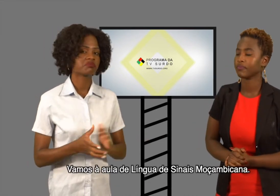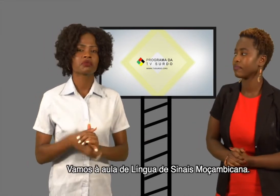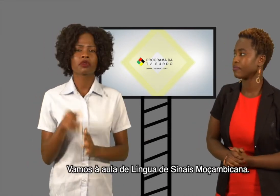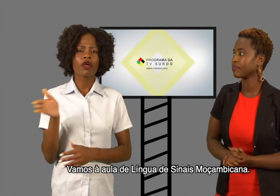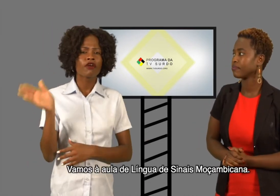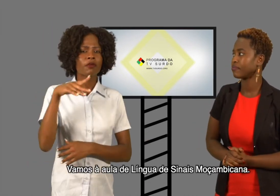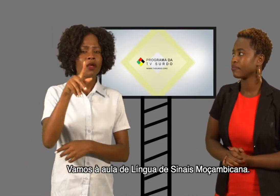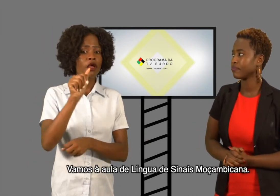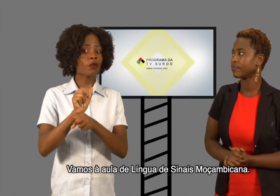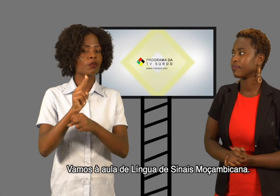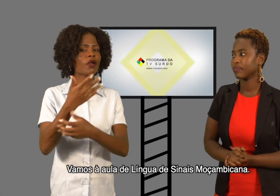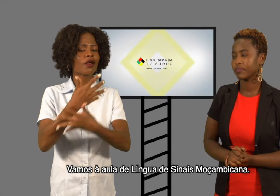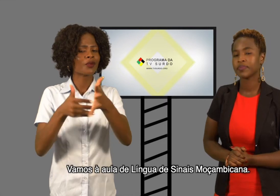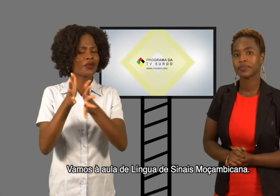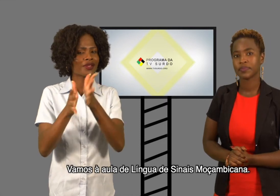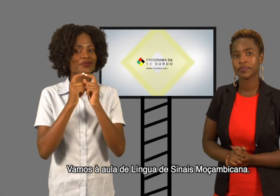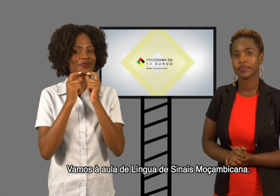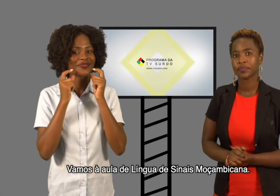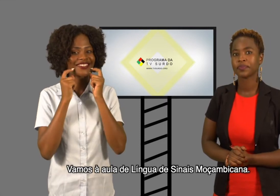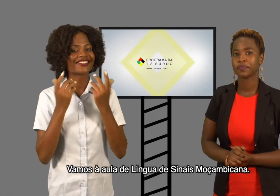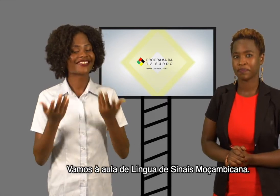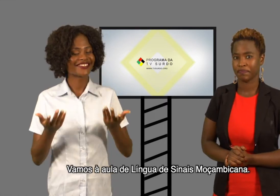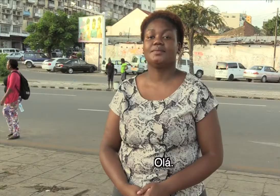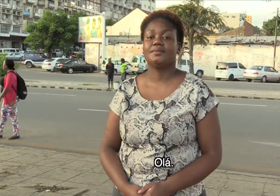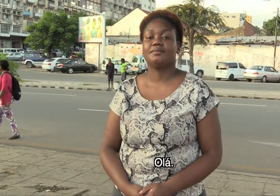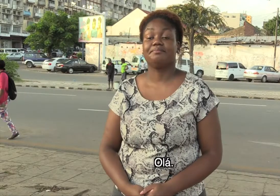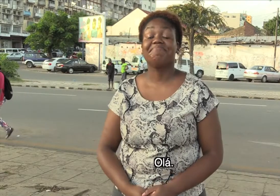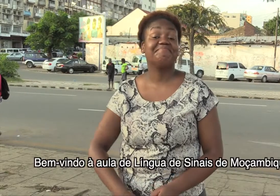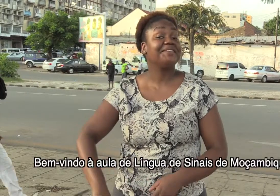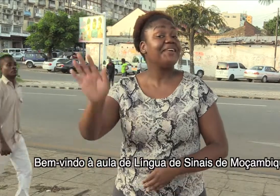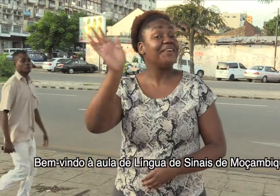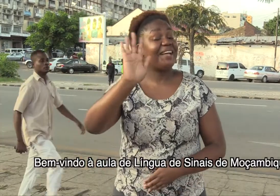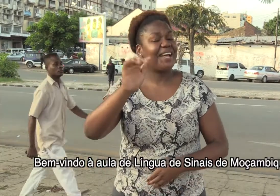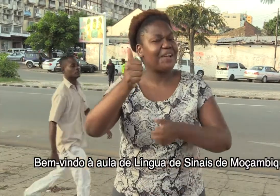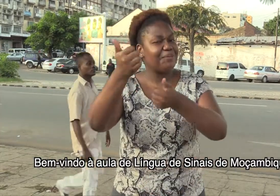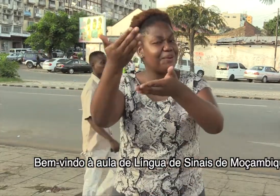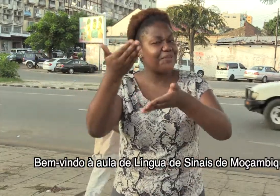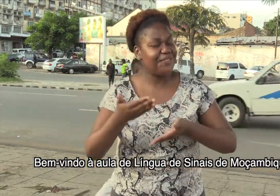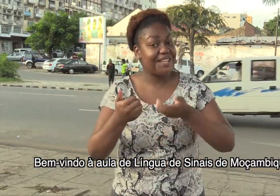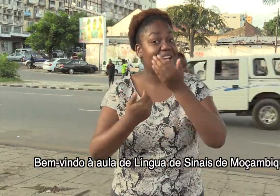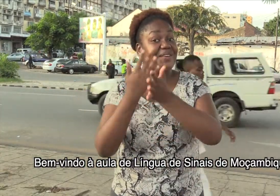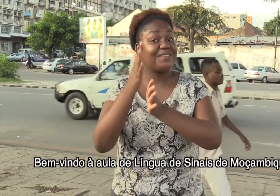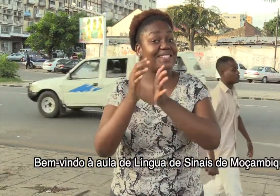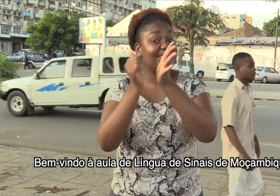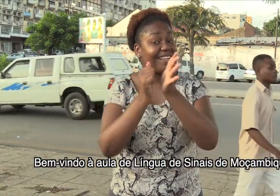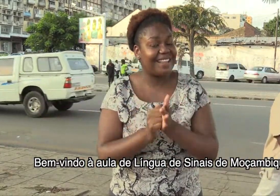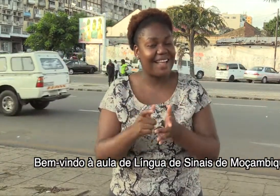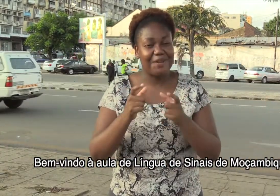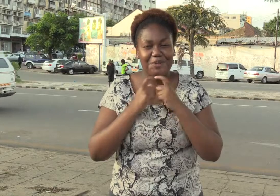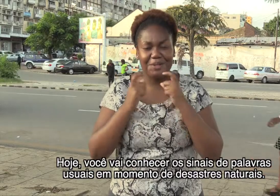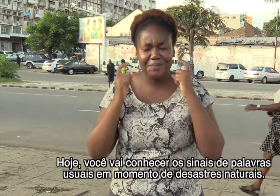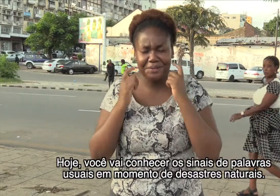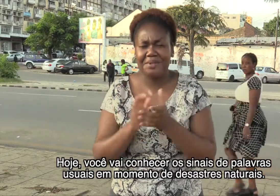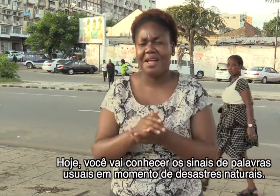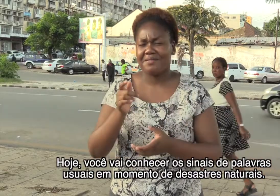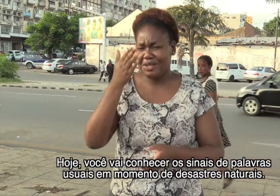Vamos à aula de Língua de Sinais Moçambicana. Olá, bem-vindo à aula de Língua de Sinais de Moçambique.